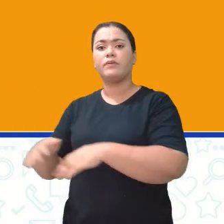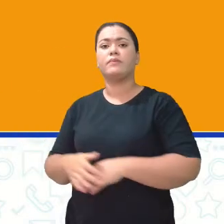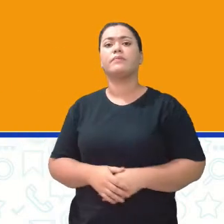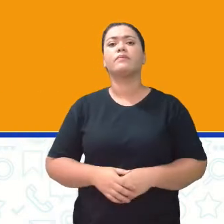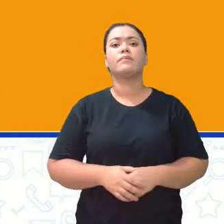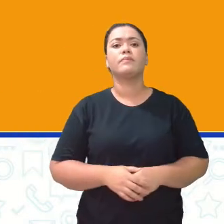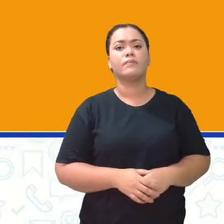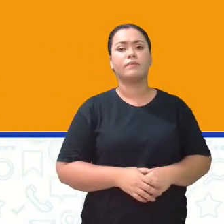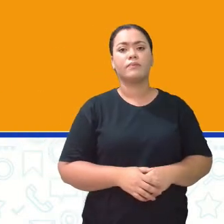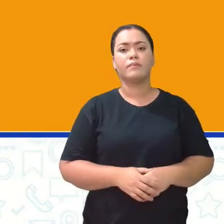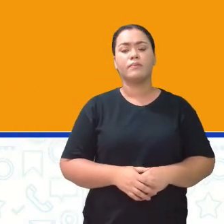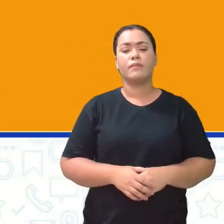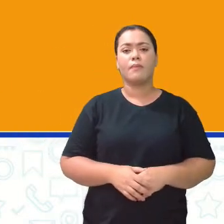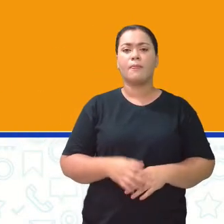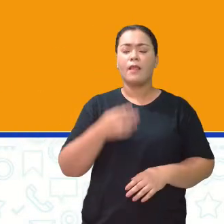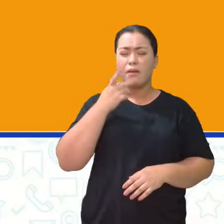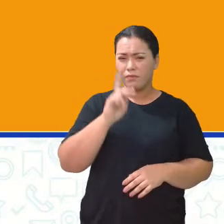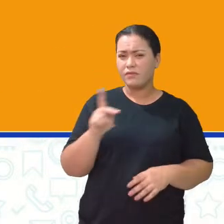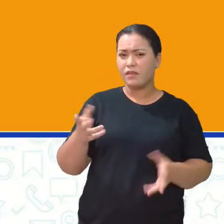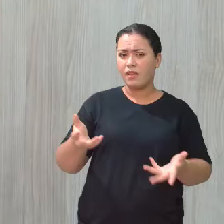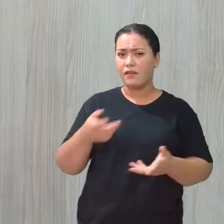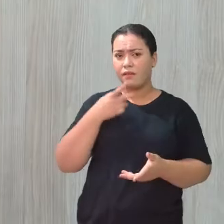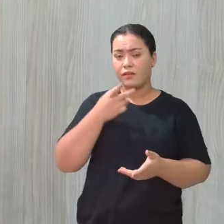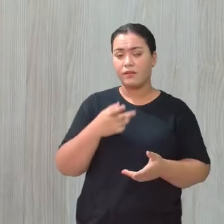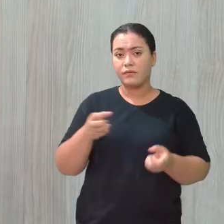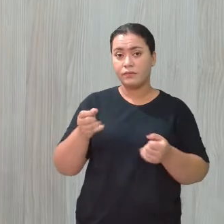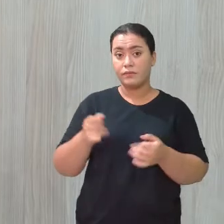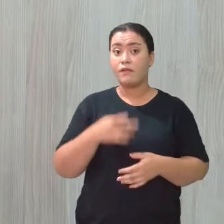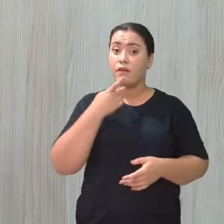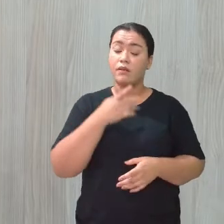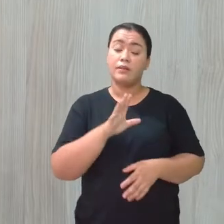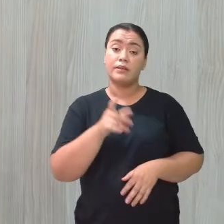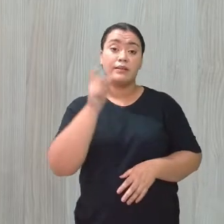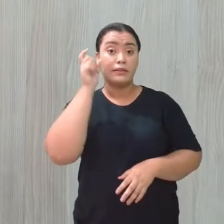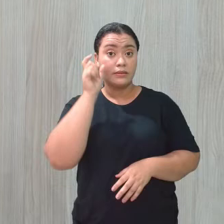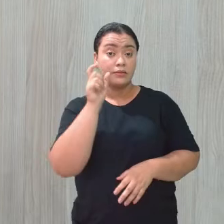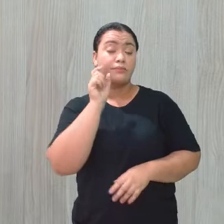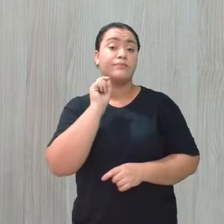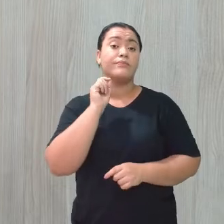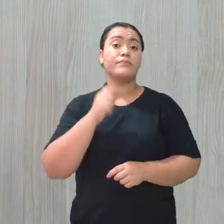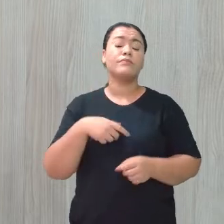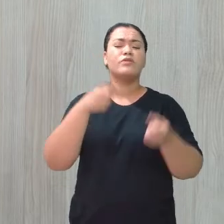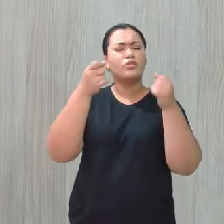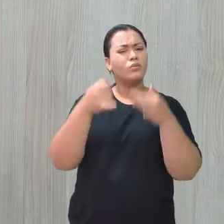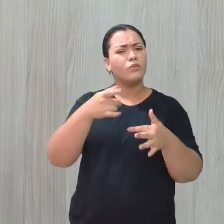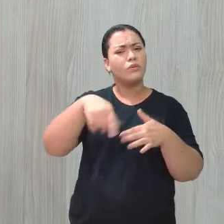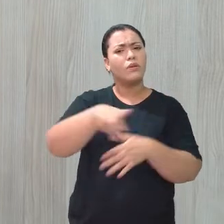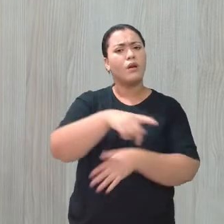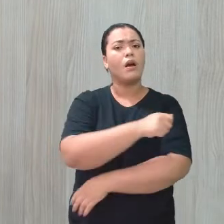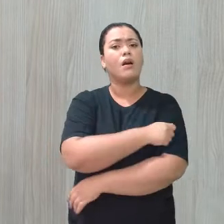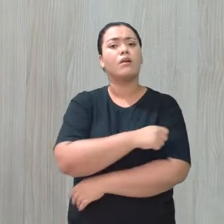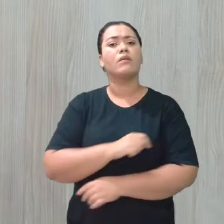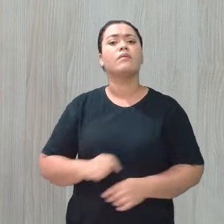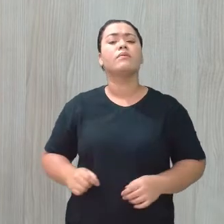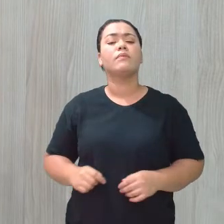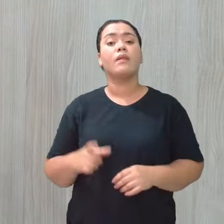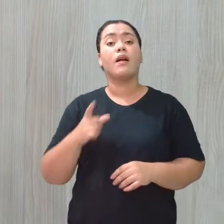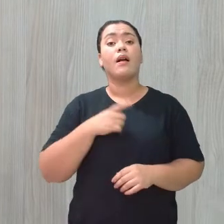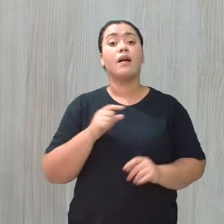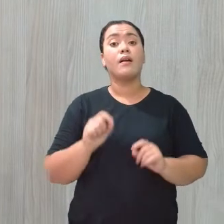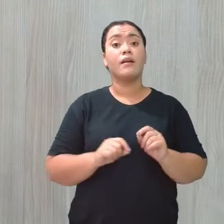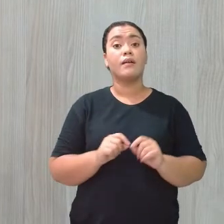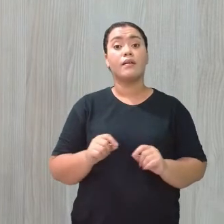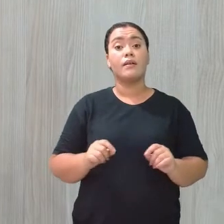coisa, professora, sobre? Eu acho que é interessante, Cláudia, a gente falar, né, para os nossos alunos a questão quando